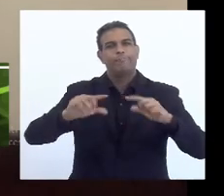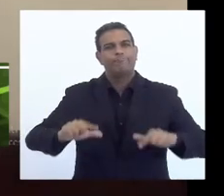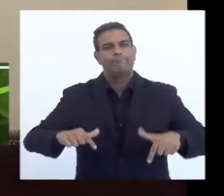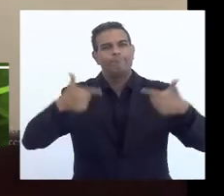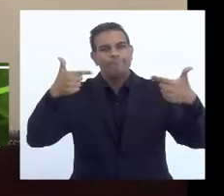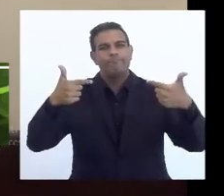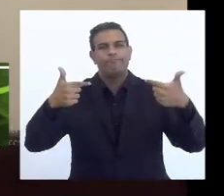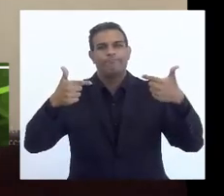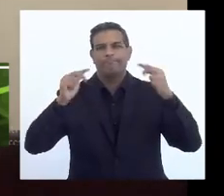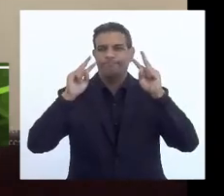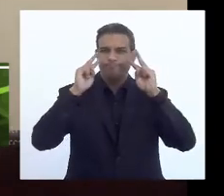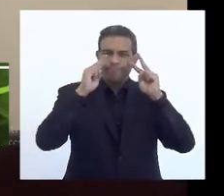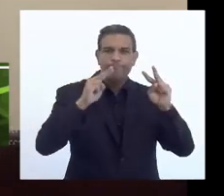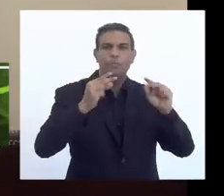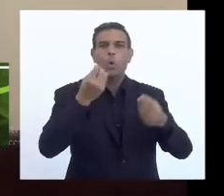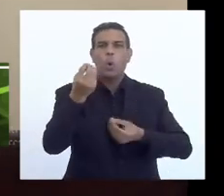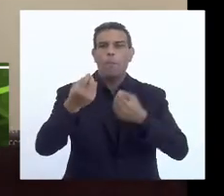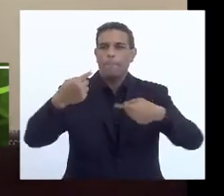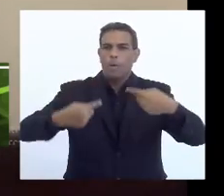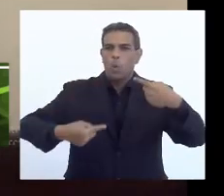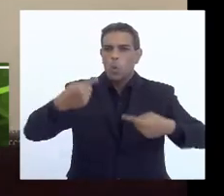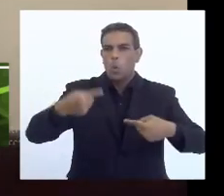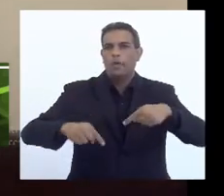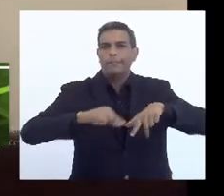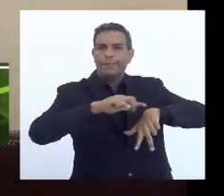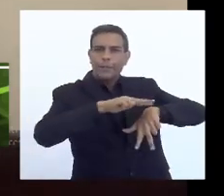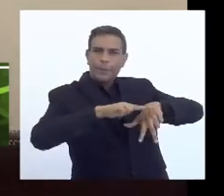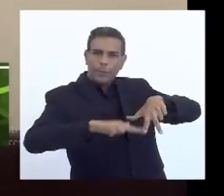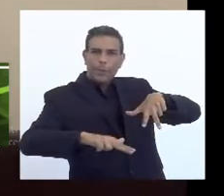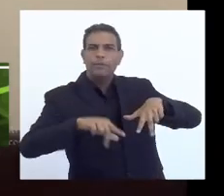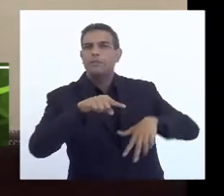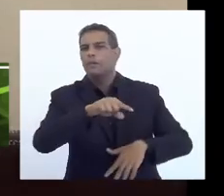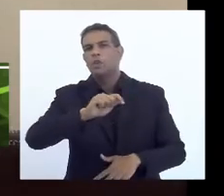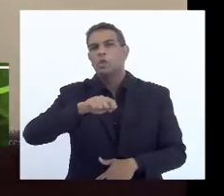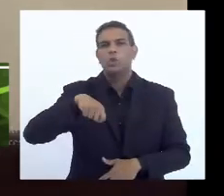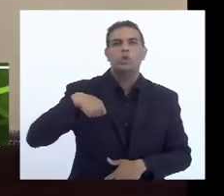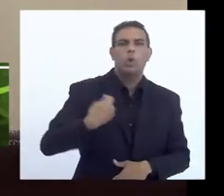particularmente da violência política de gênero, que é um conceito novo